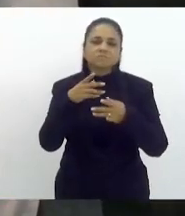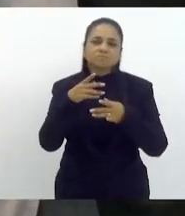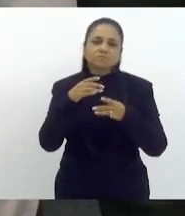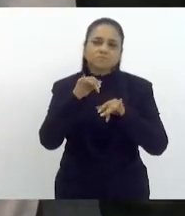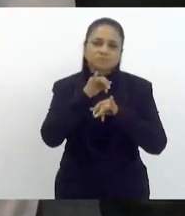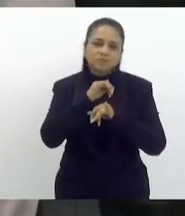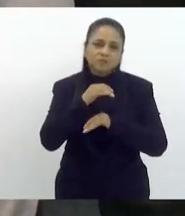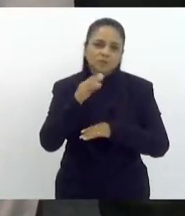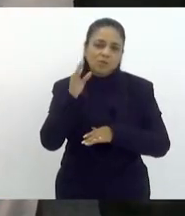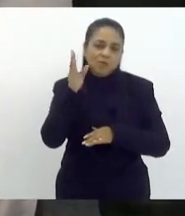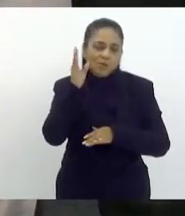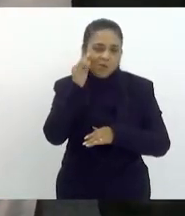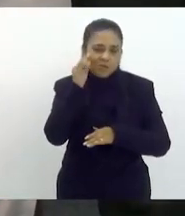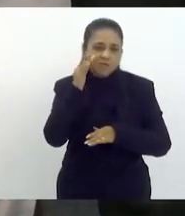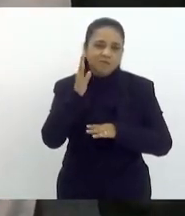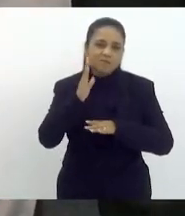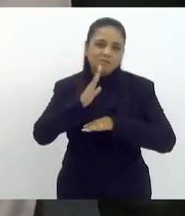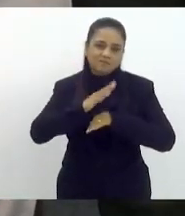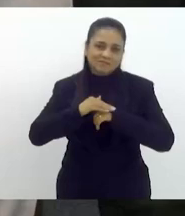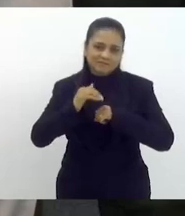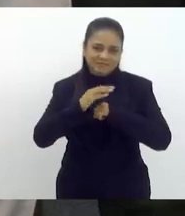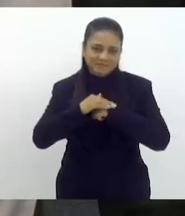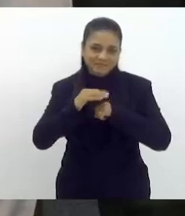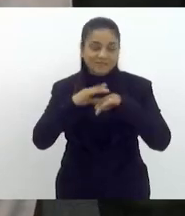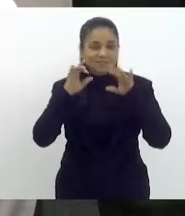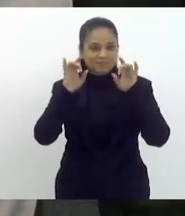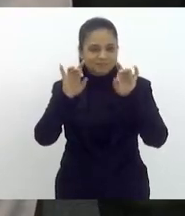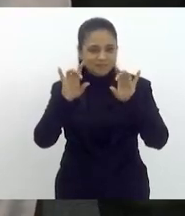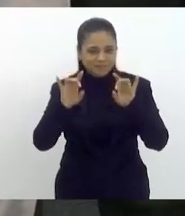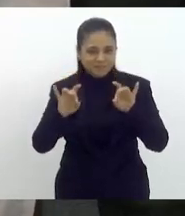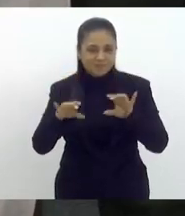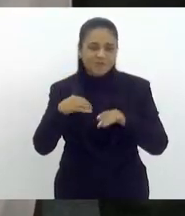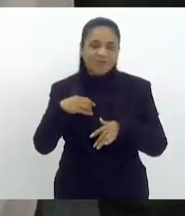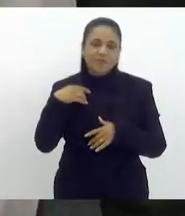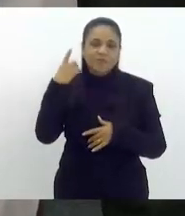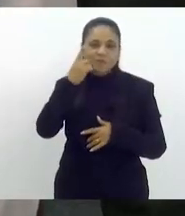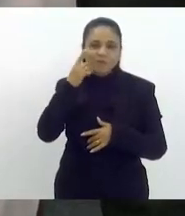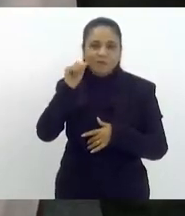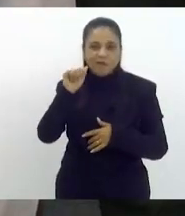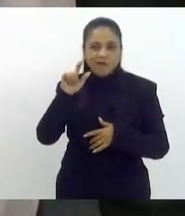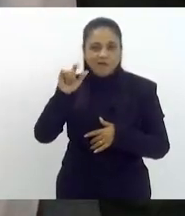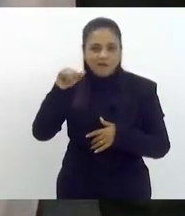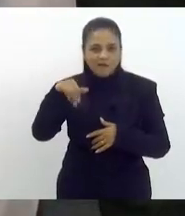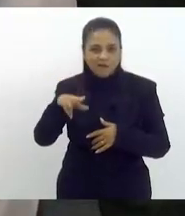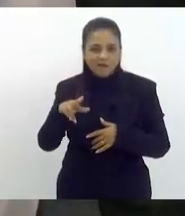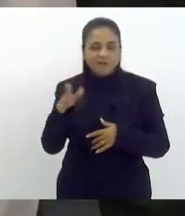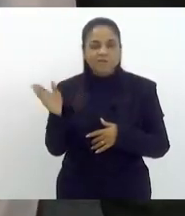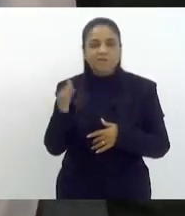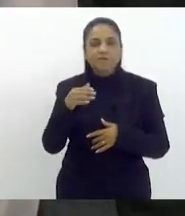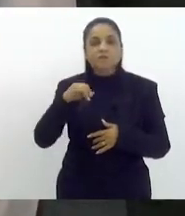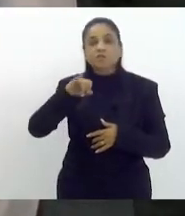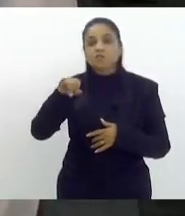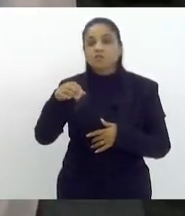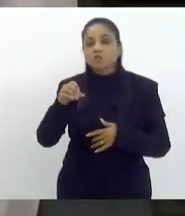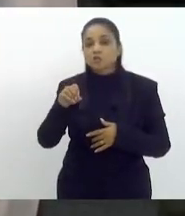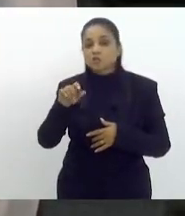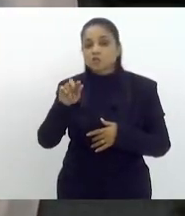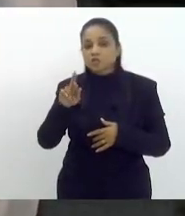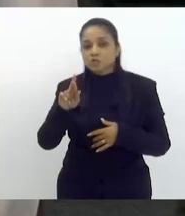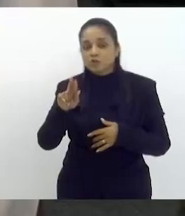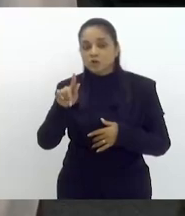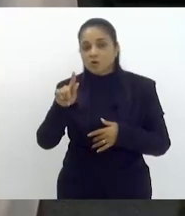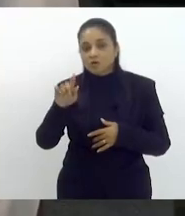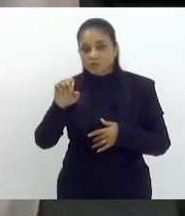fraterna especial aqui para o deputada Alan Lopes e para o deputado Jorge Felipe porque na verdade